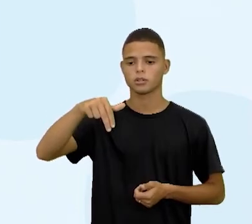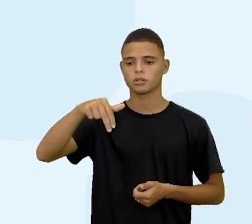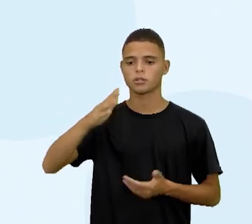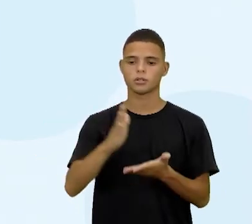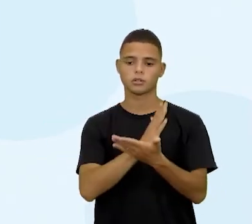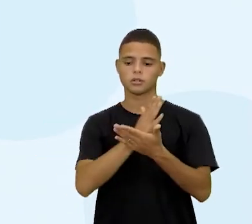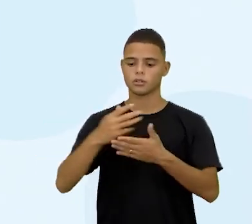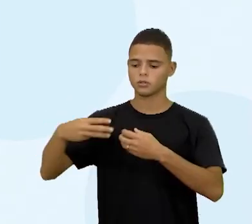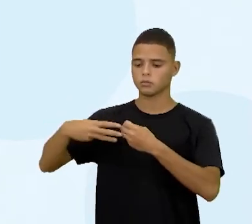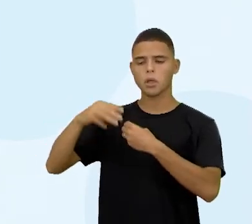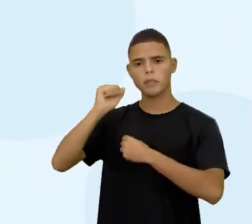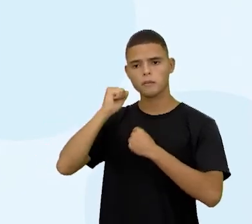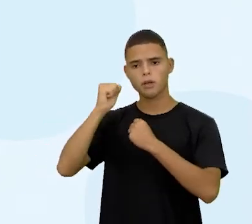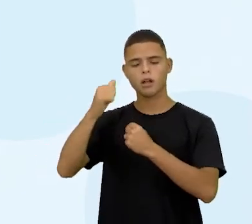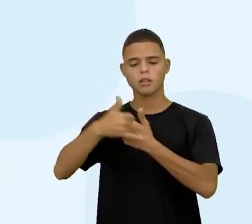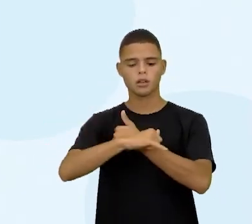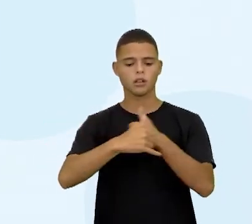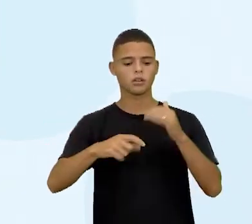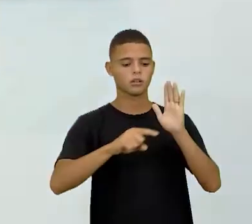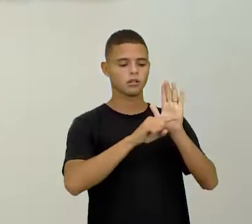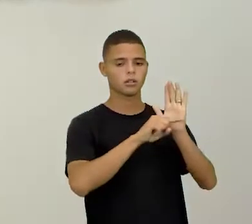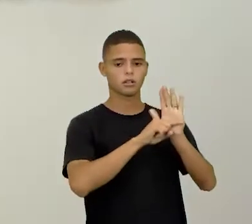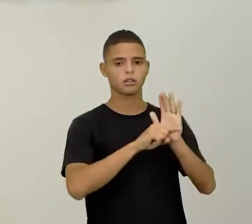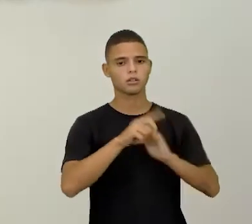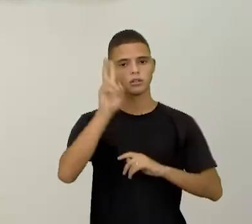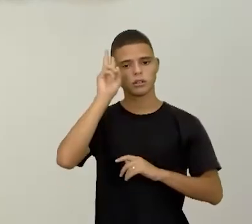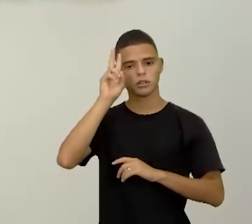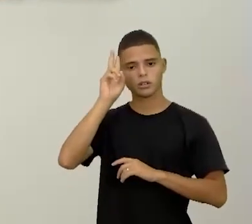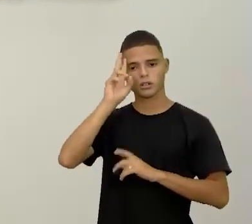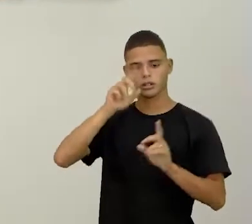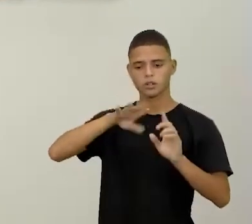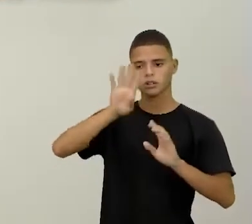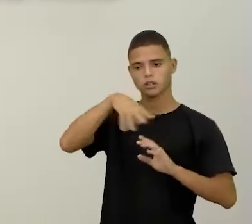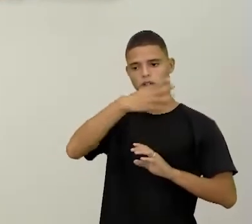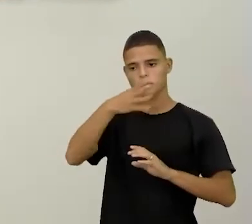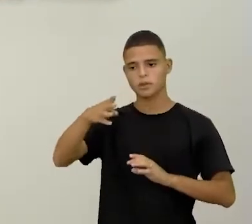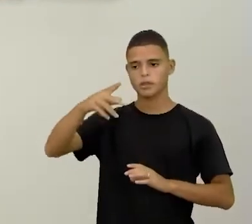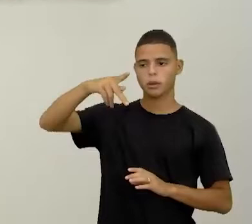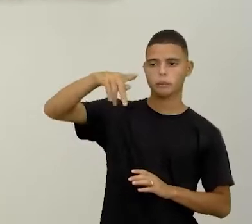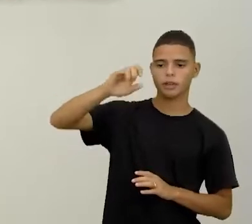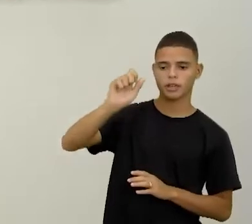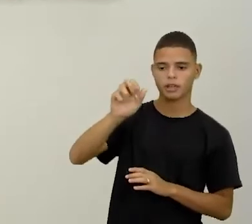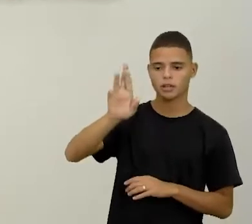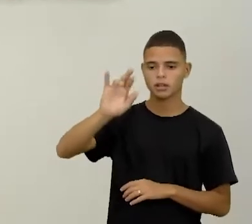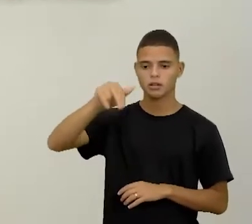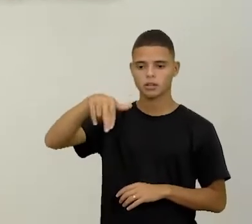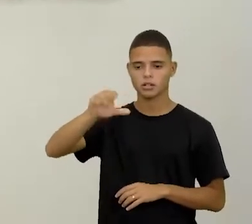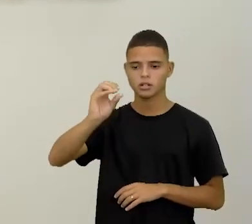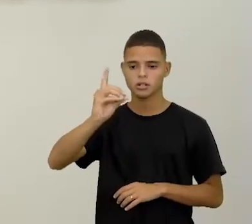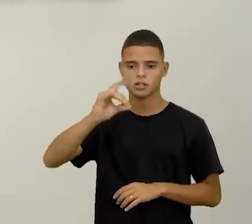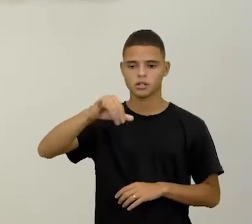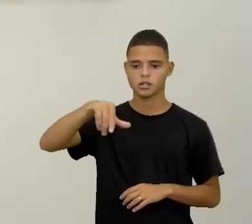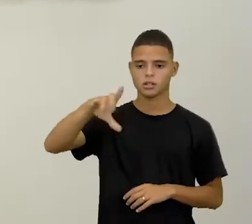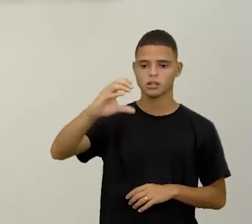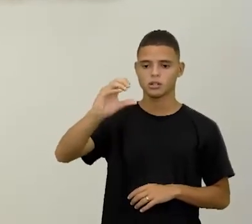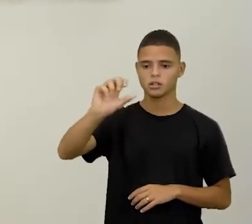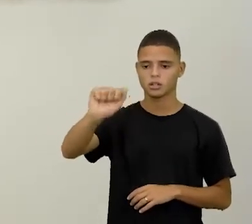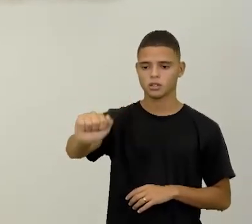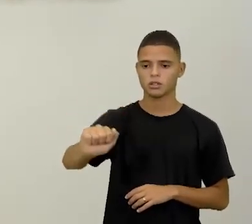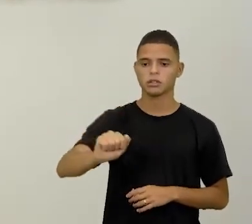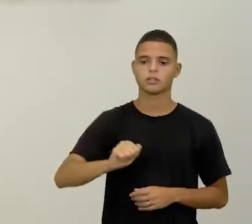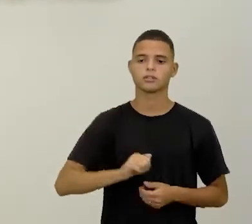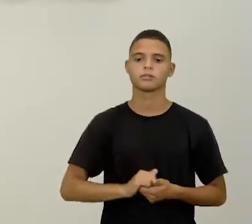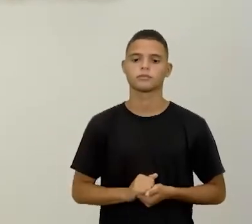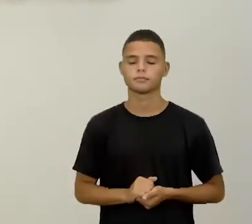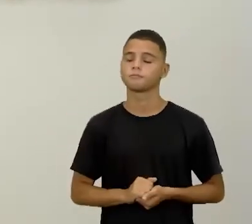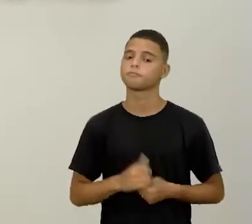átomos fortemente eletronegativos. Lembra lá na tabela periódica? Quanto mais próximo do período 18, mais eletronegativo